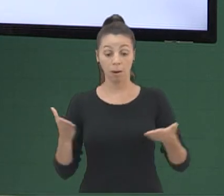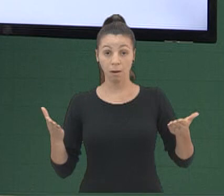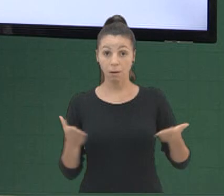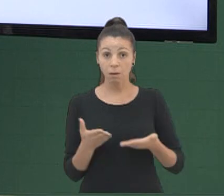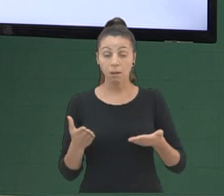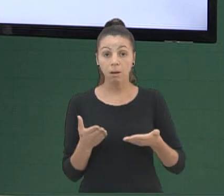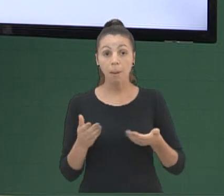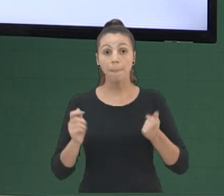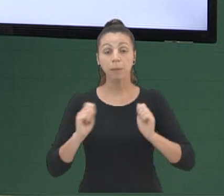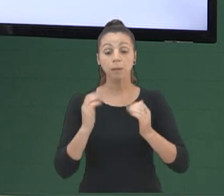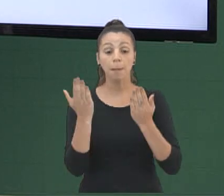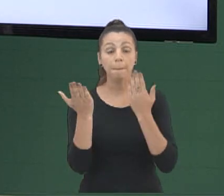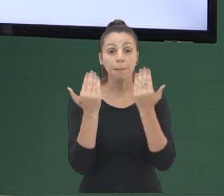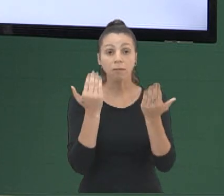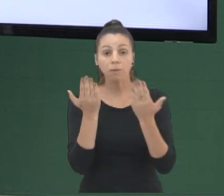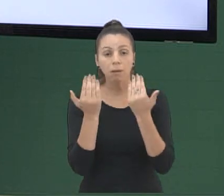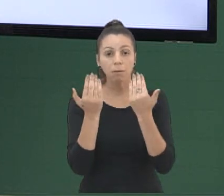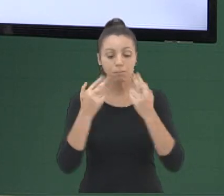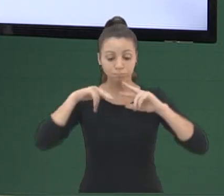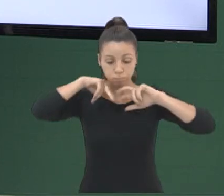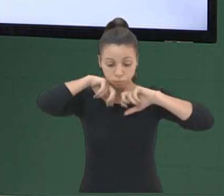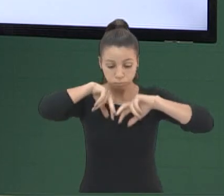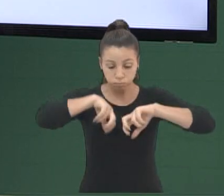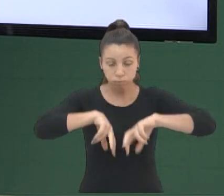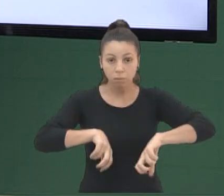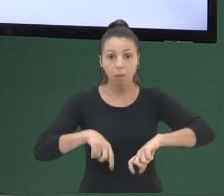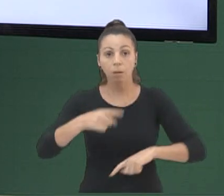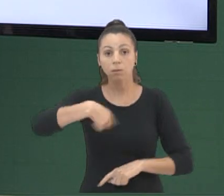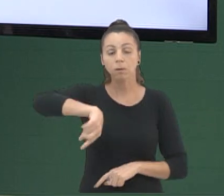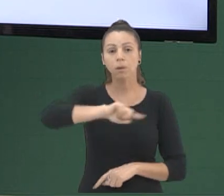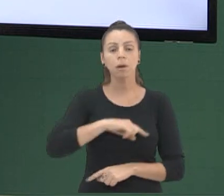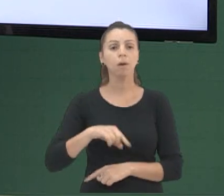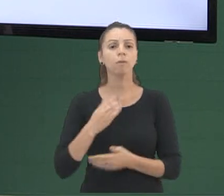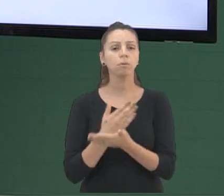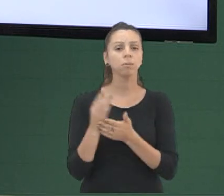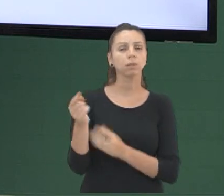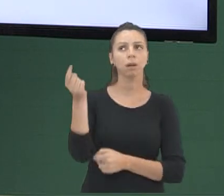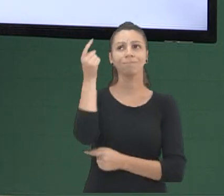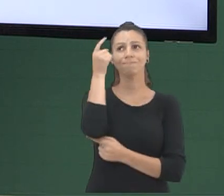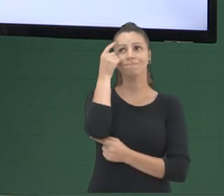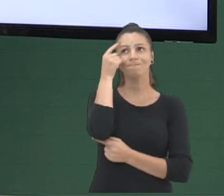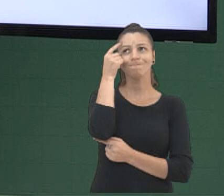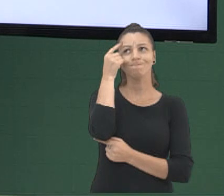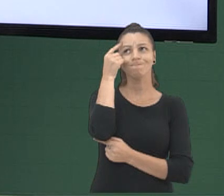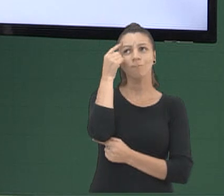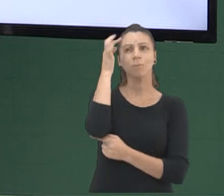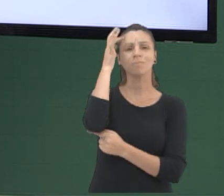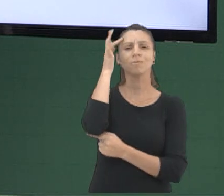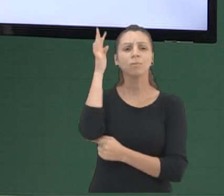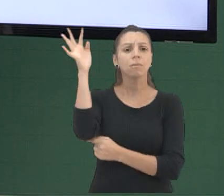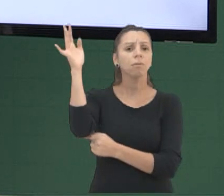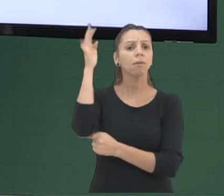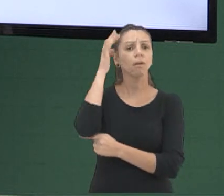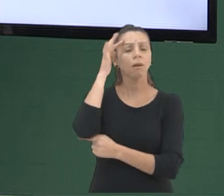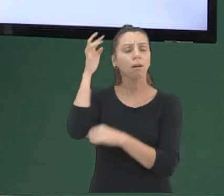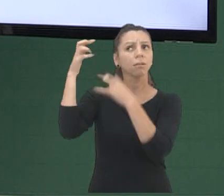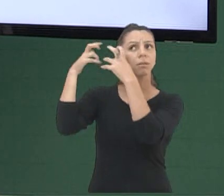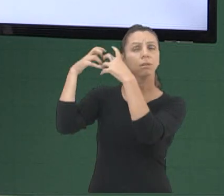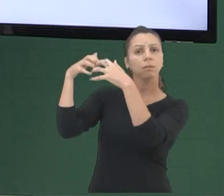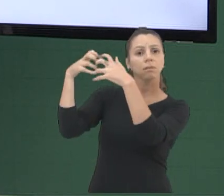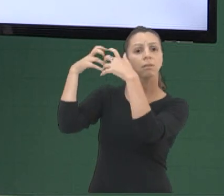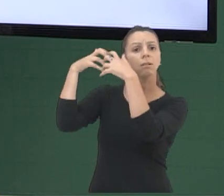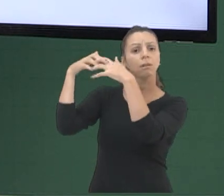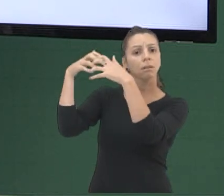aula profundamente, né? A gente vai começar a pensar, a gente vai lançar ideias e vai refletir sobre